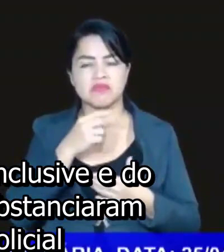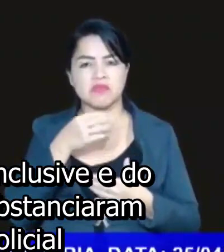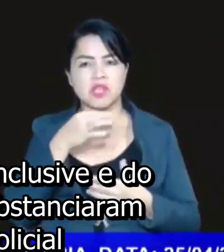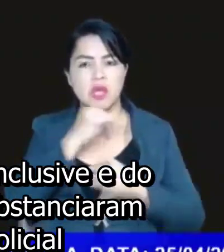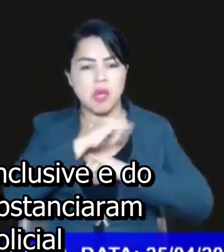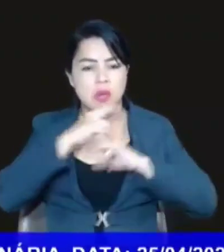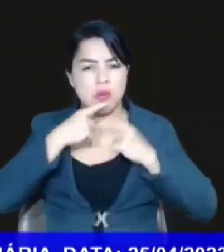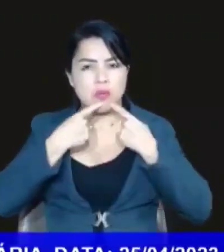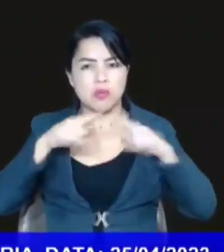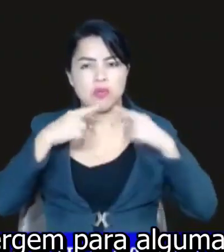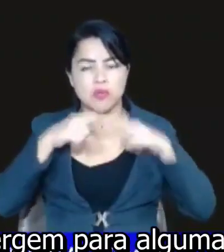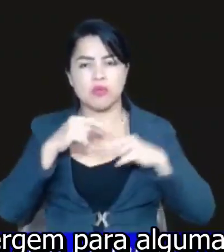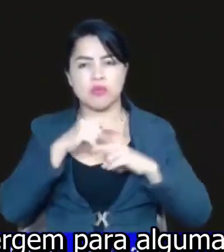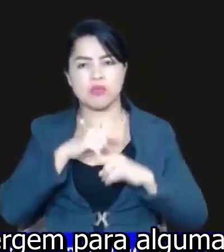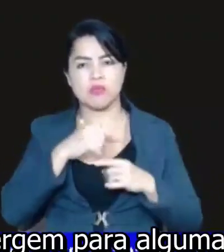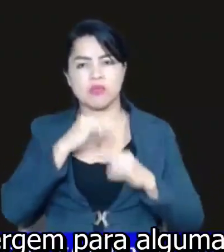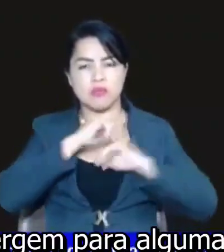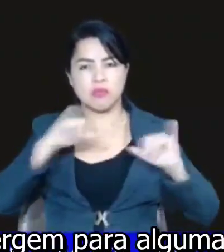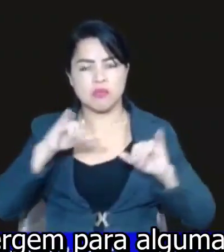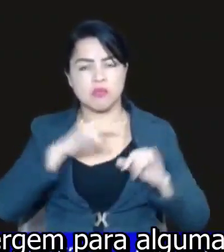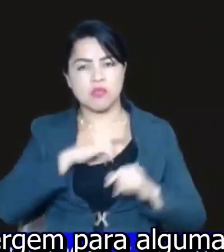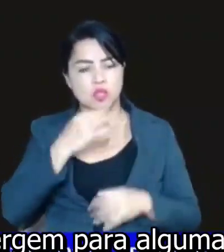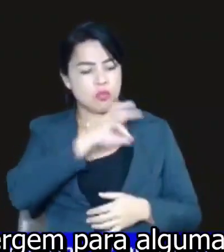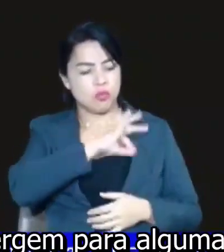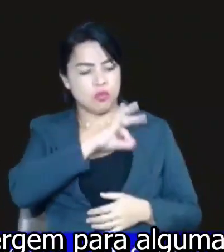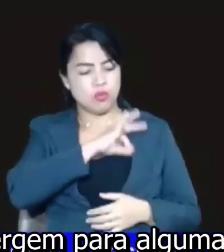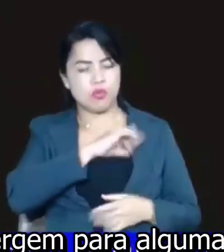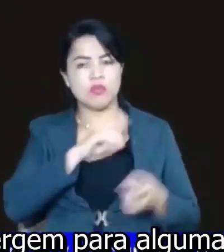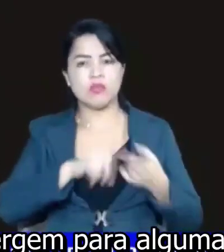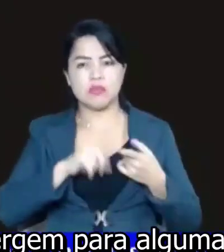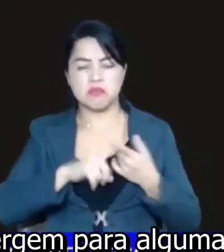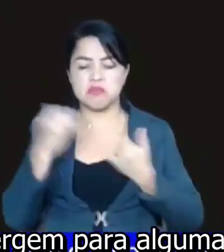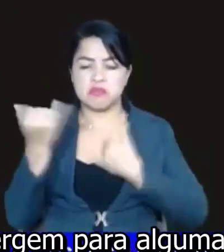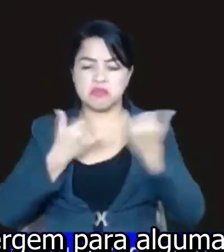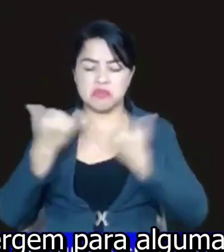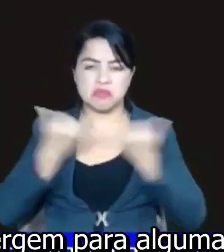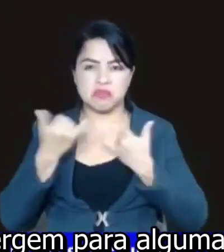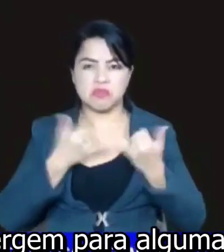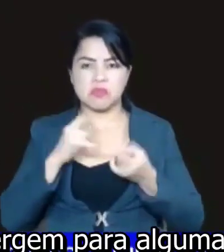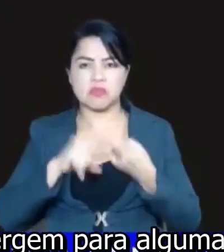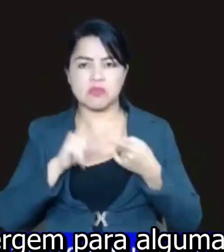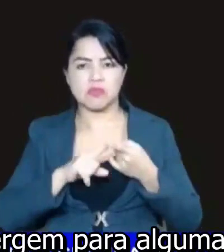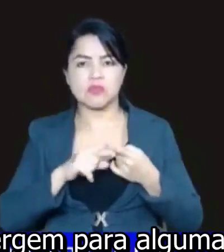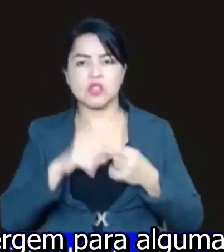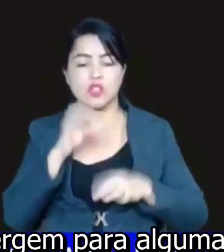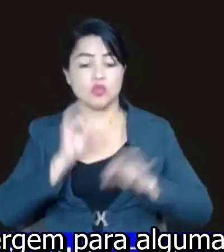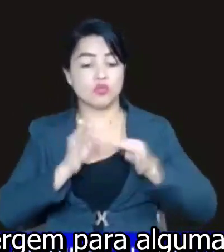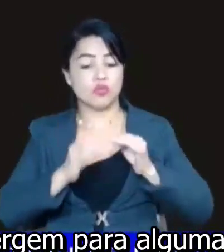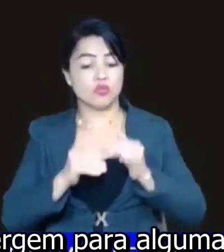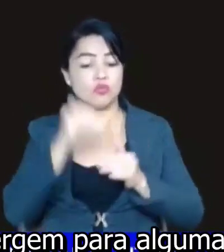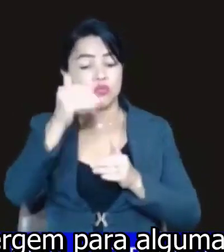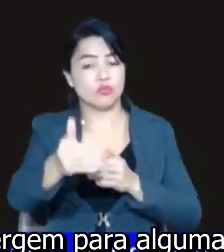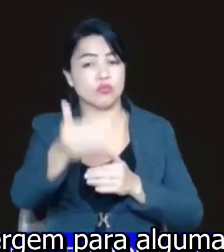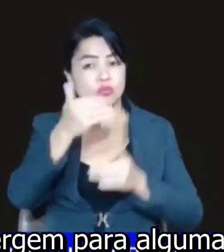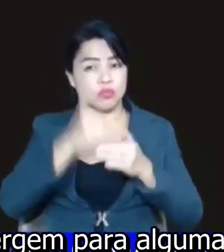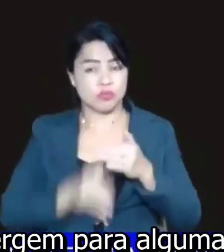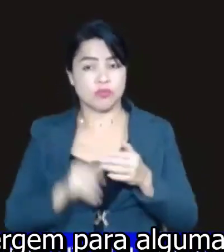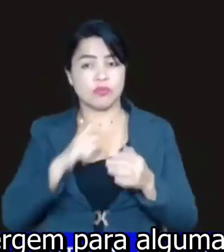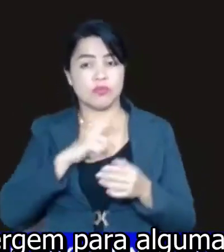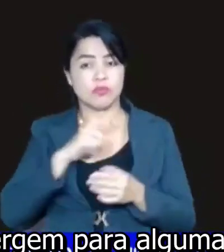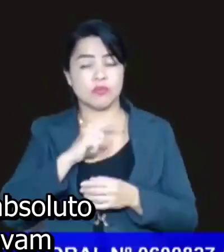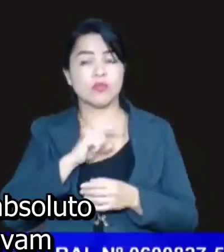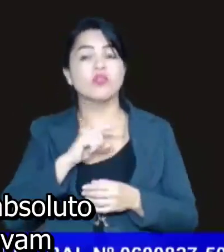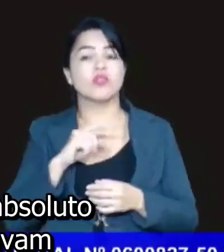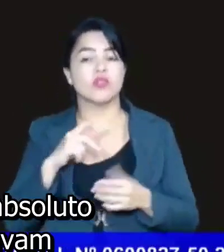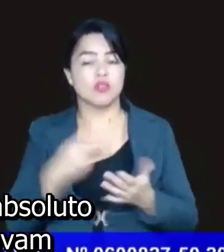do inquérito policial, os depoimentos colhidos em sede extrajudicial e judicial convergem para